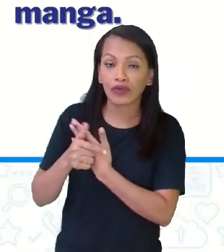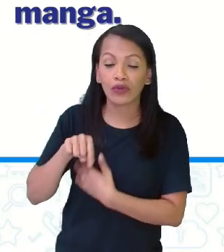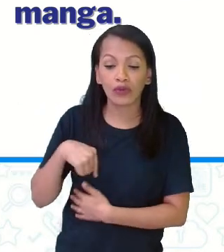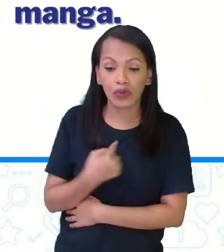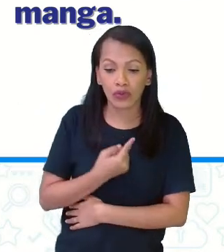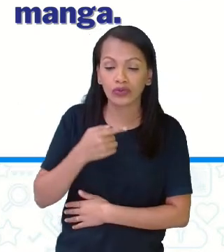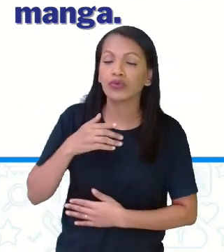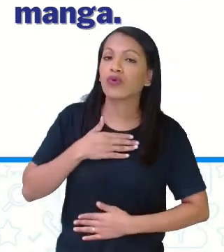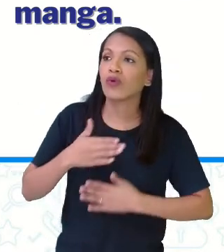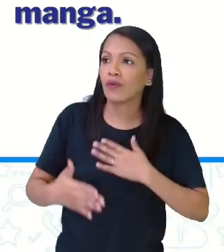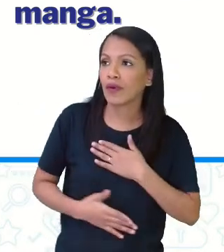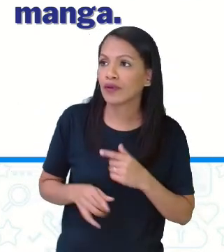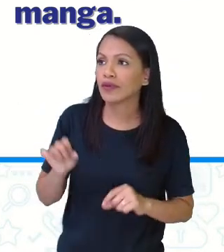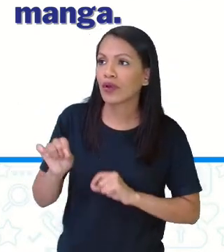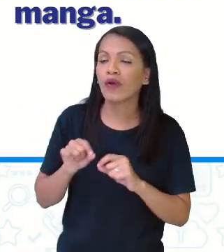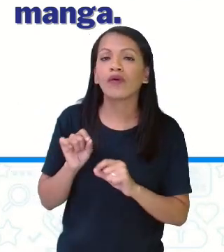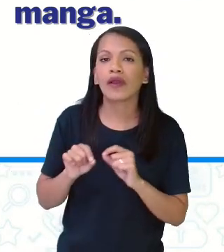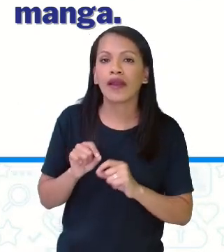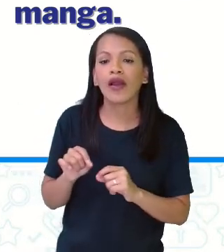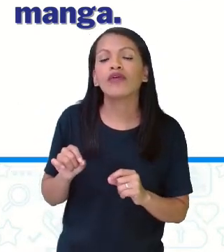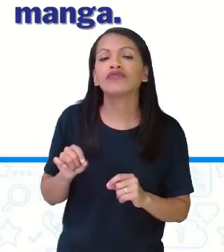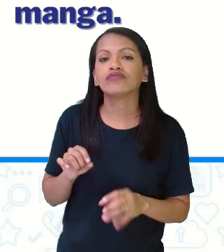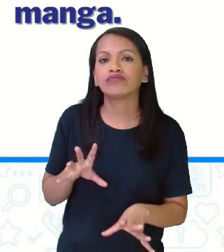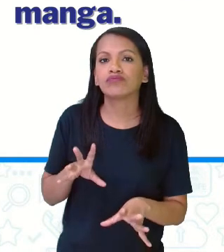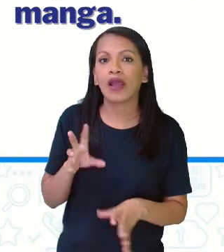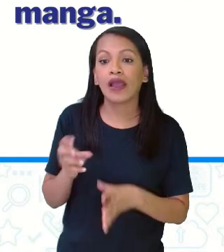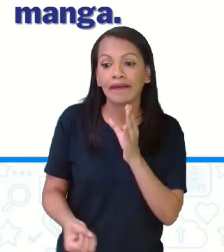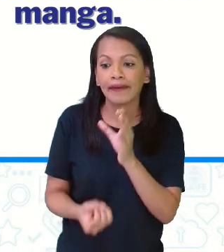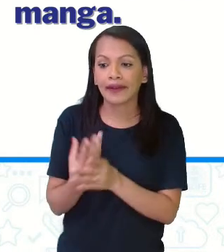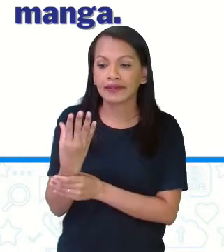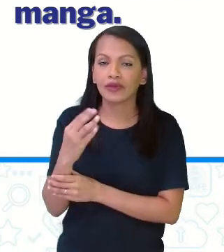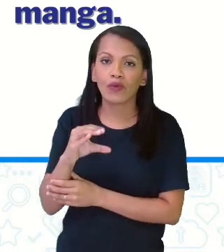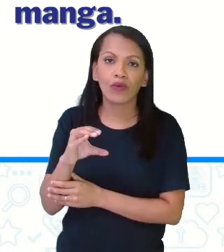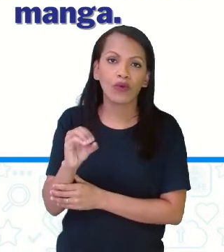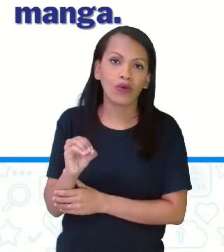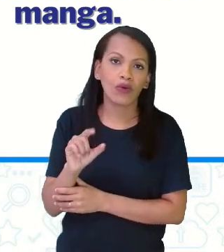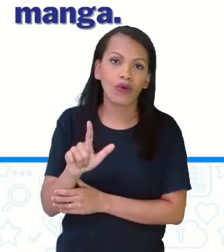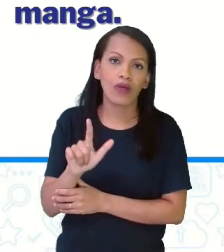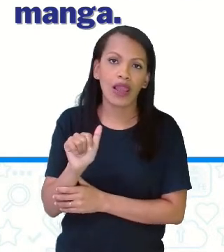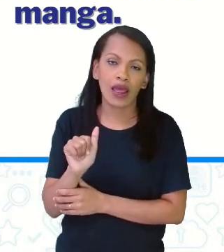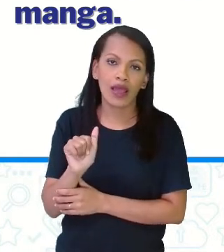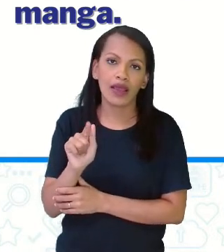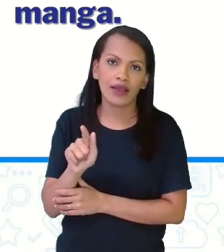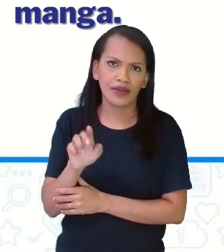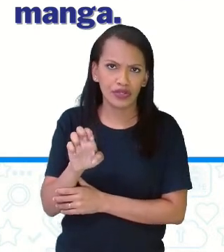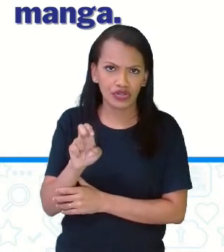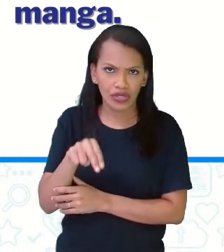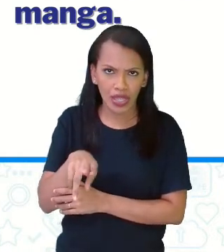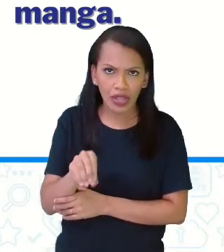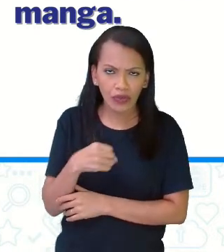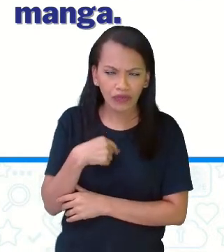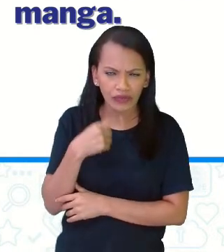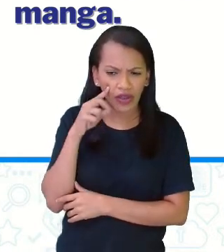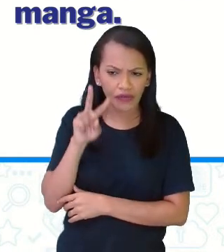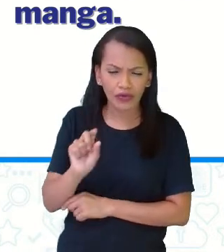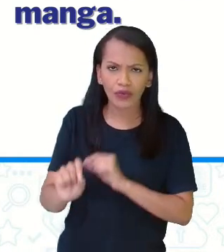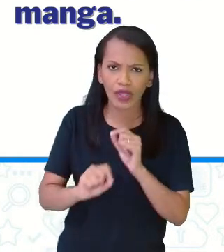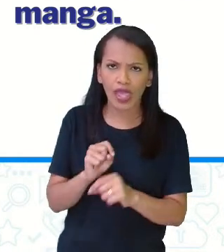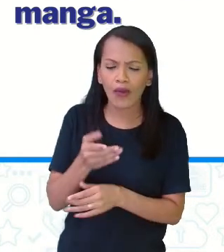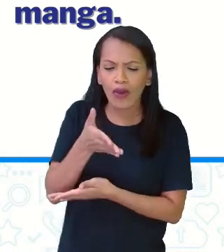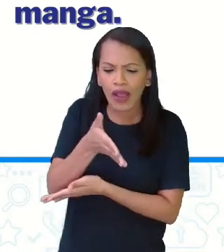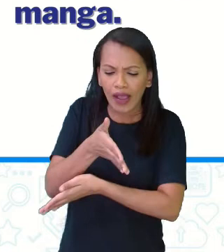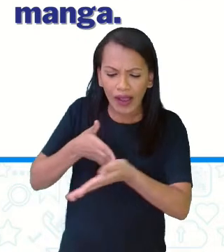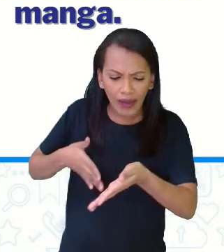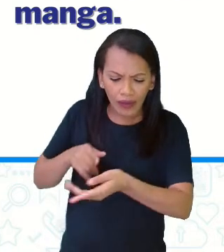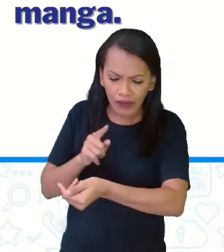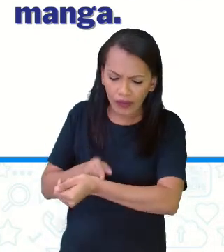corpo. Então, eu tenho aí, formação do colágeno. Quando a gente corta, né, a gente se corta, a gente machuca ali a